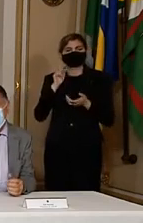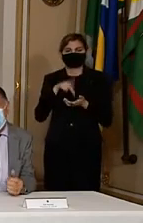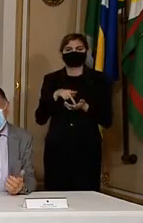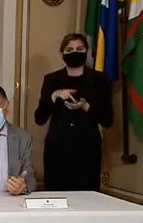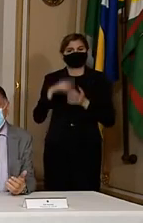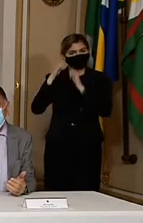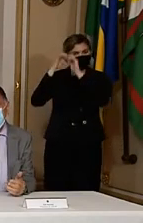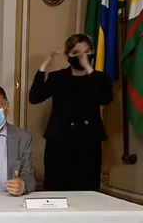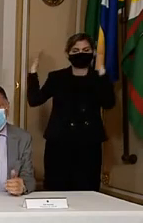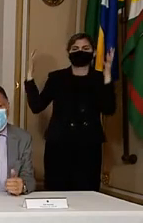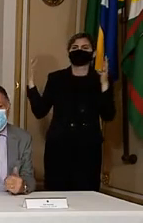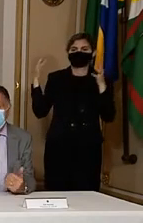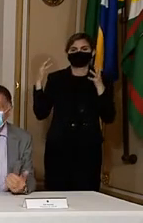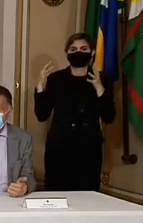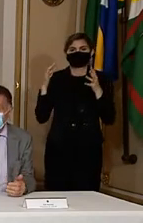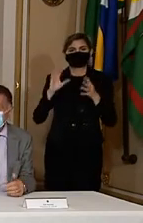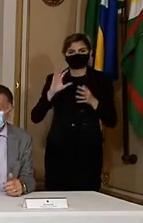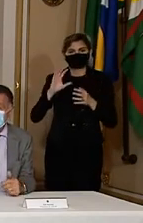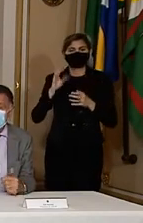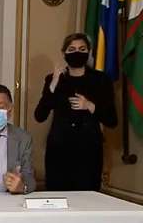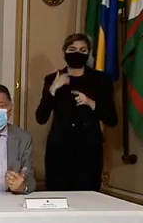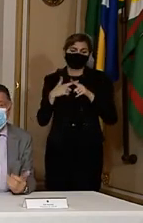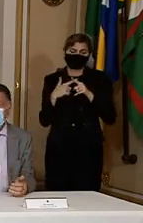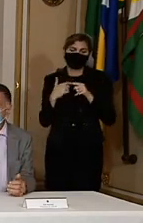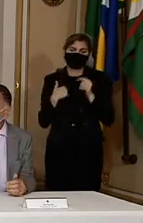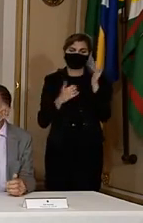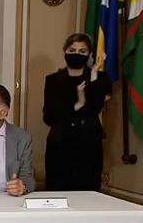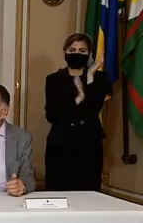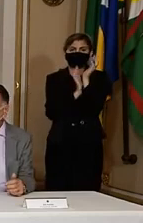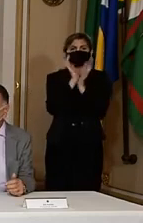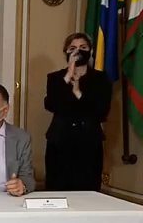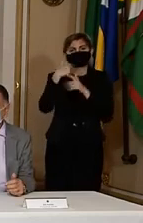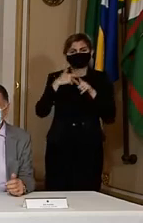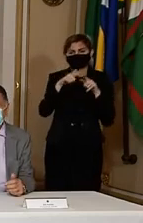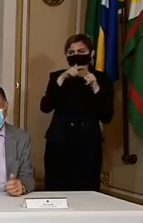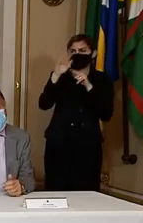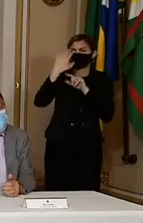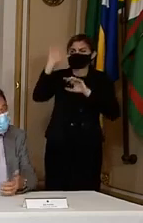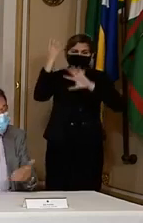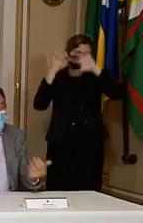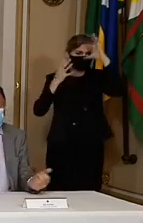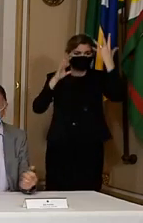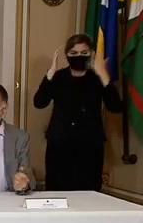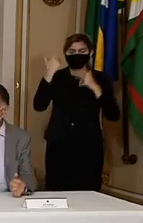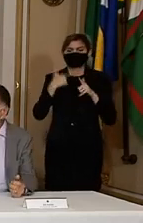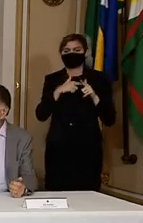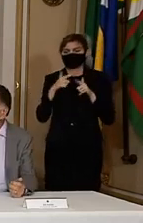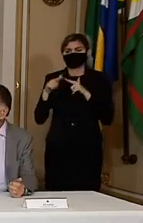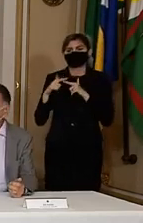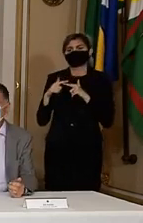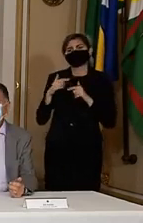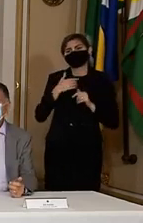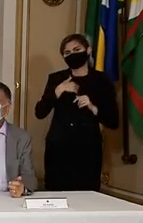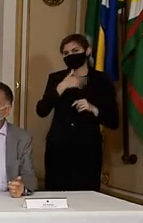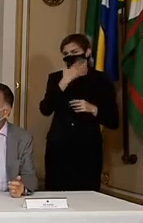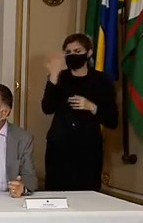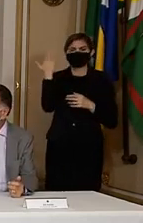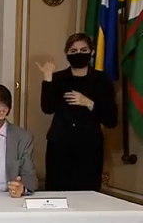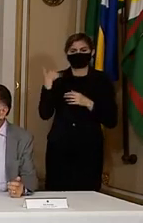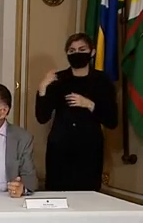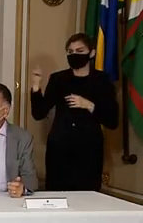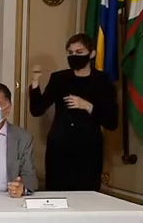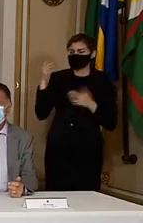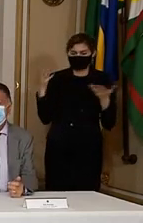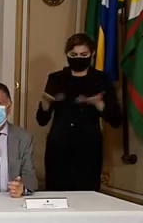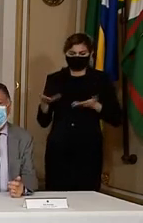né infelizmente a burocracia uma série de imprevistos aconteceram mas Ficaram para trás o senhor